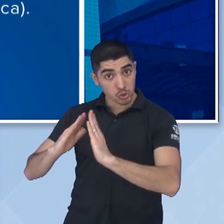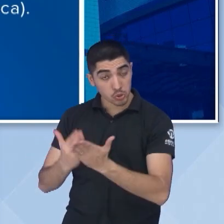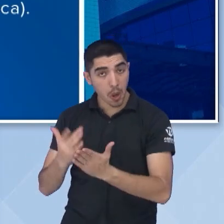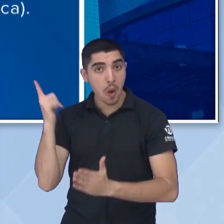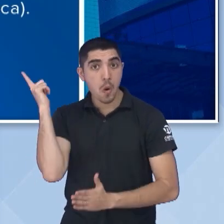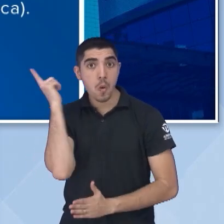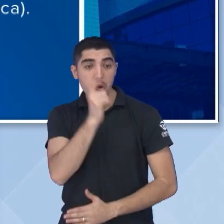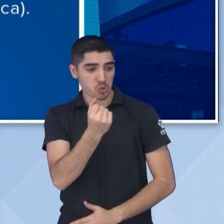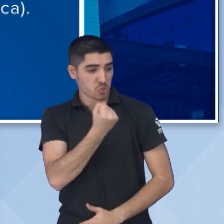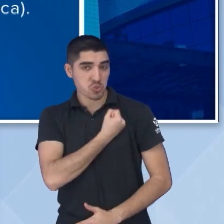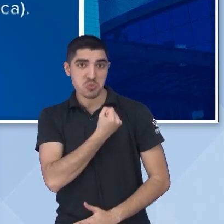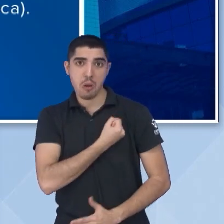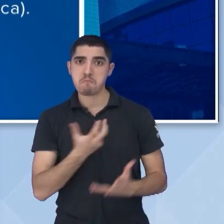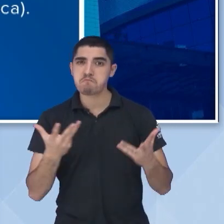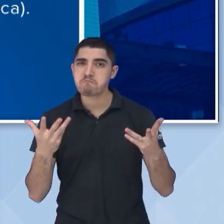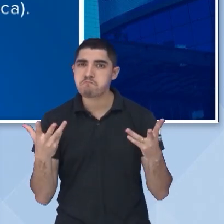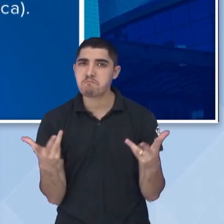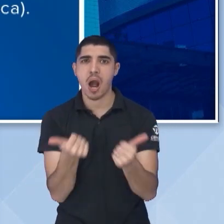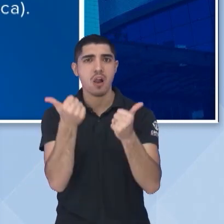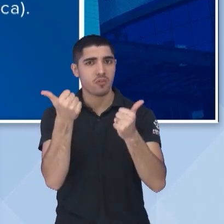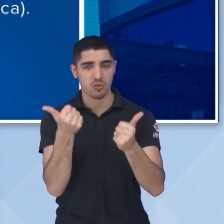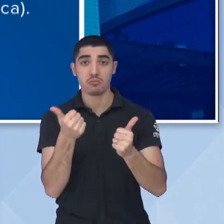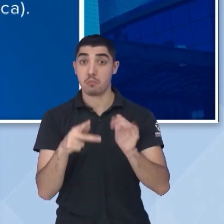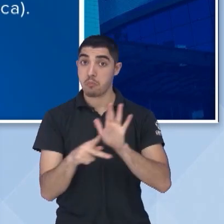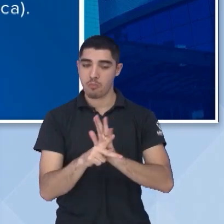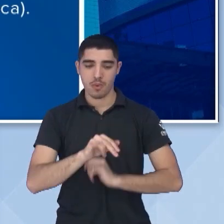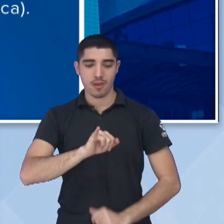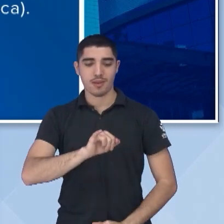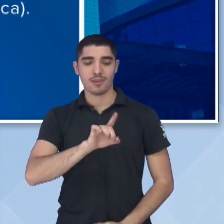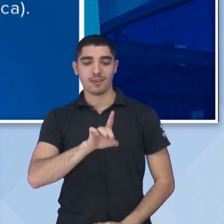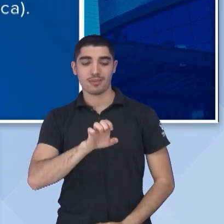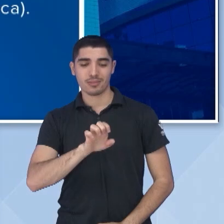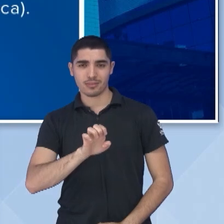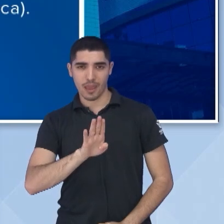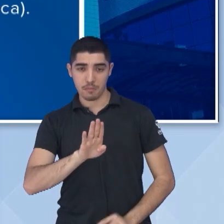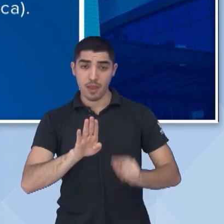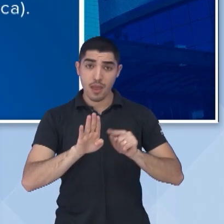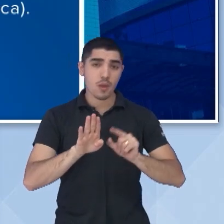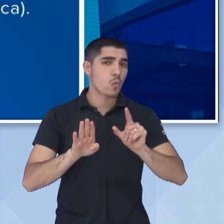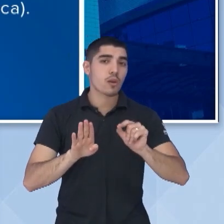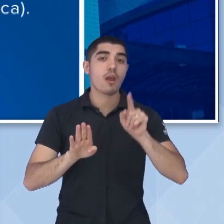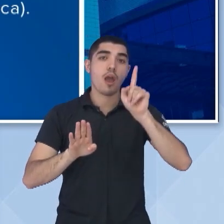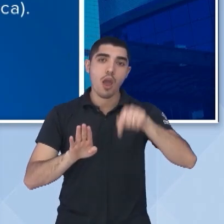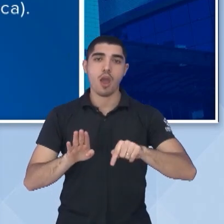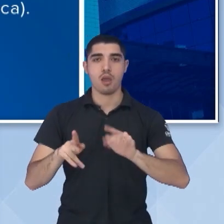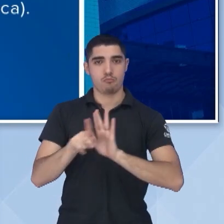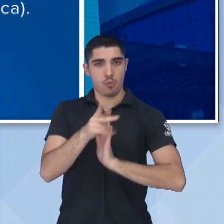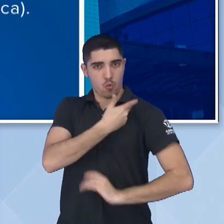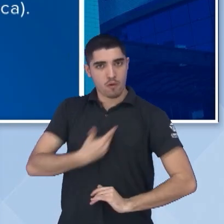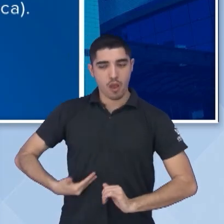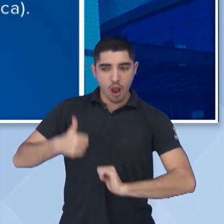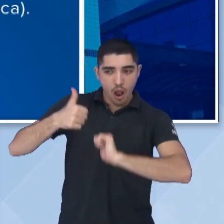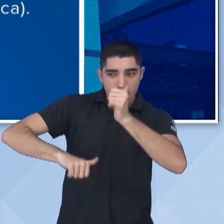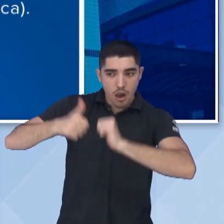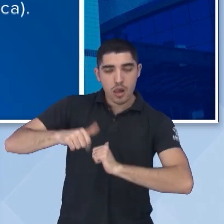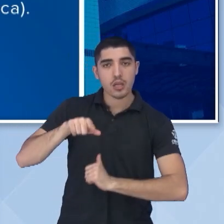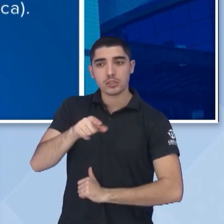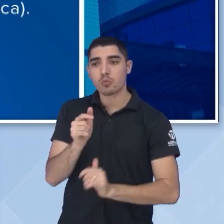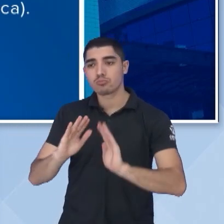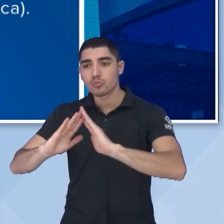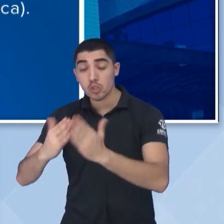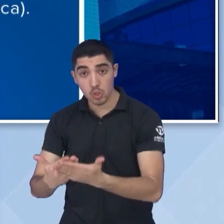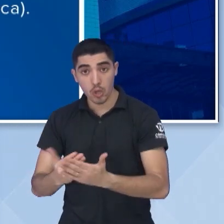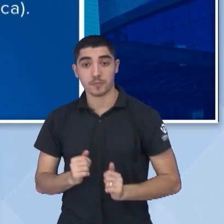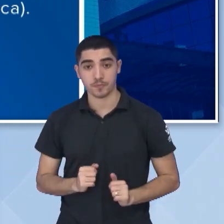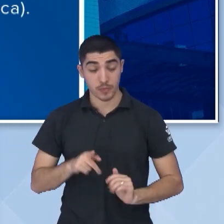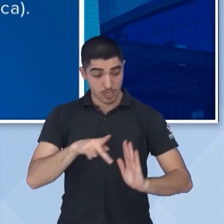IDEB, Índice de Desenvolvimento da Educação Básica. O rito é ordinário.